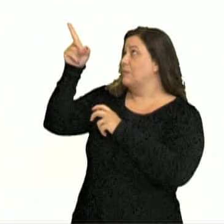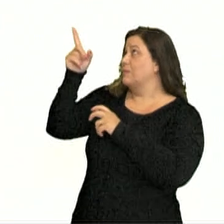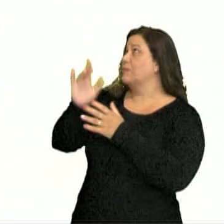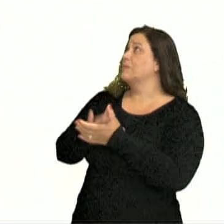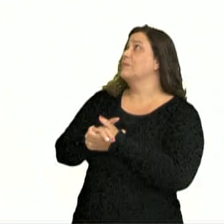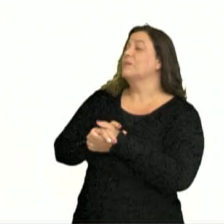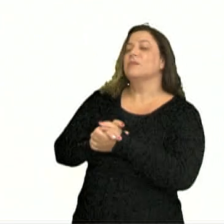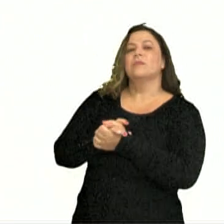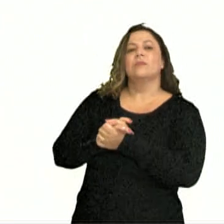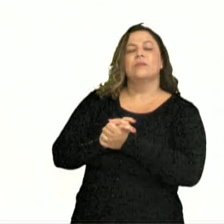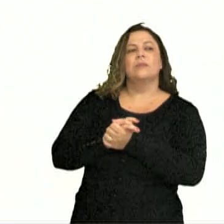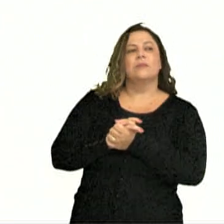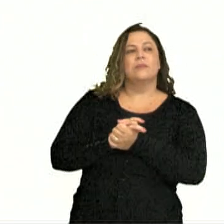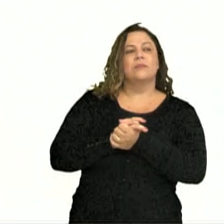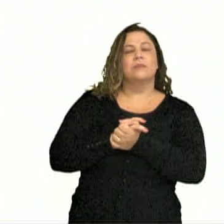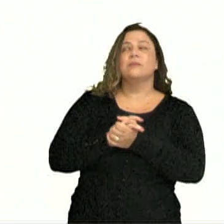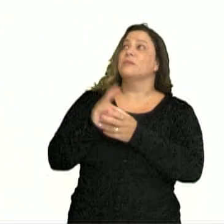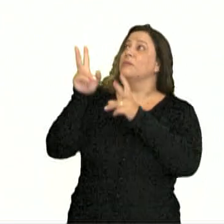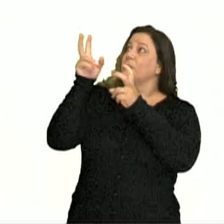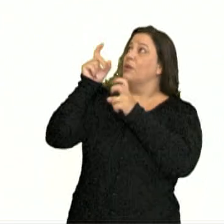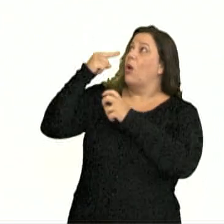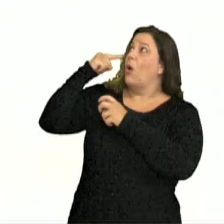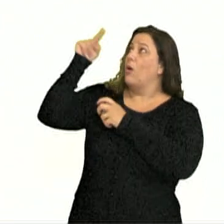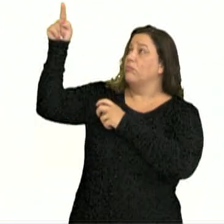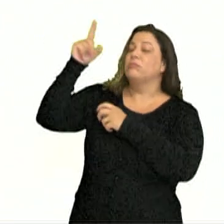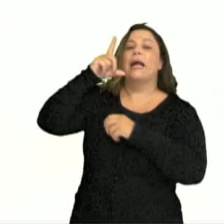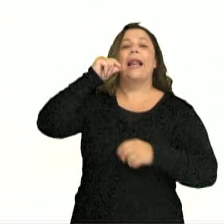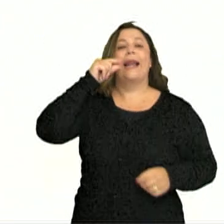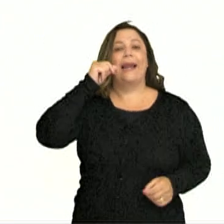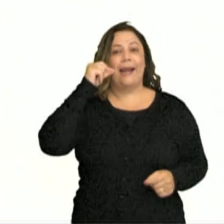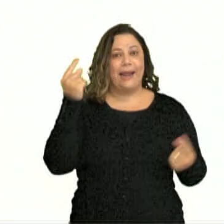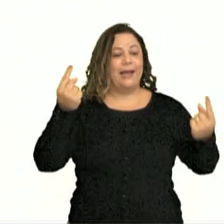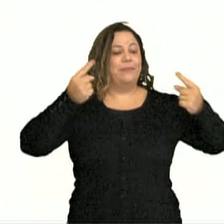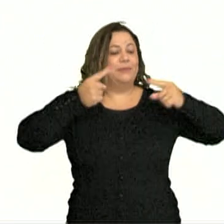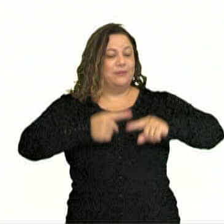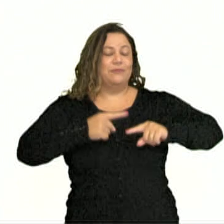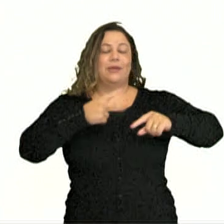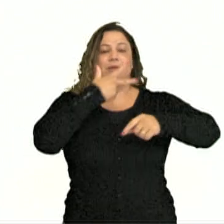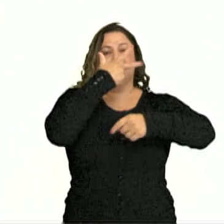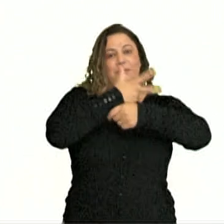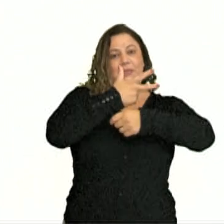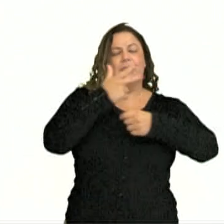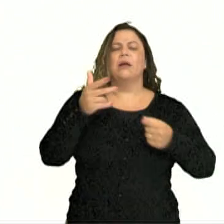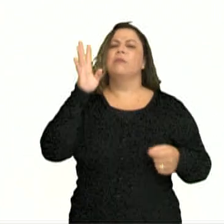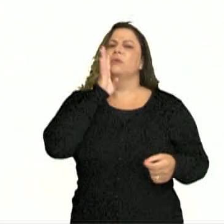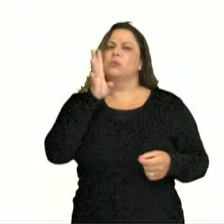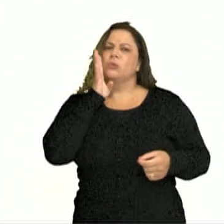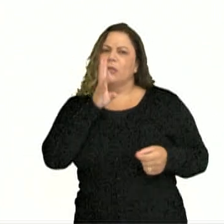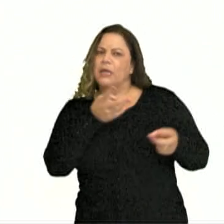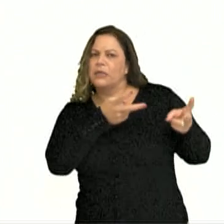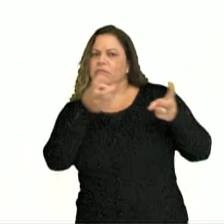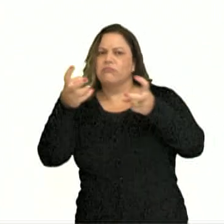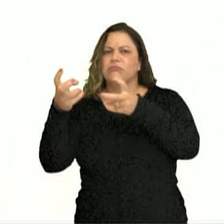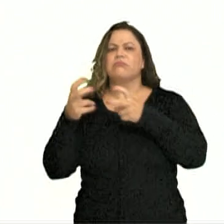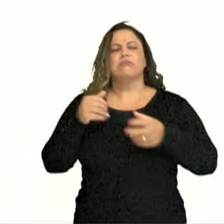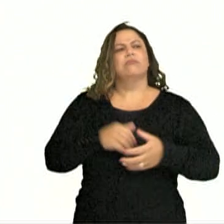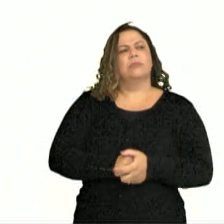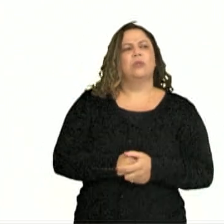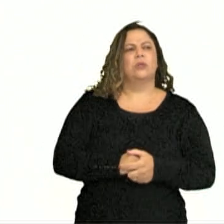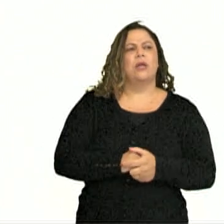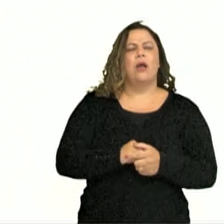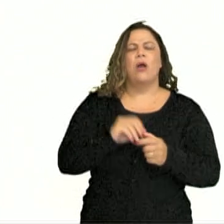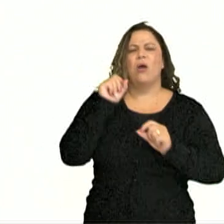a obra, Lápis versus Câmera, em 2015, mas o que é legal a gente observar aqui é essa mágica, né?